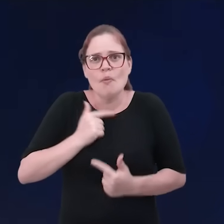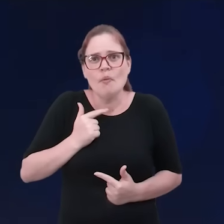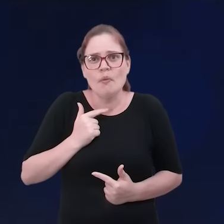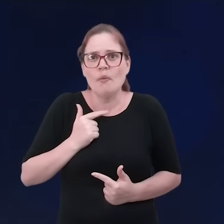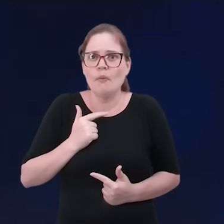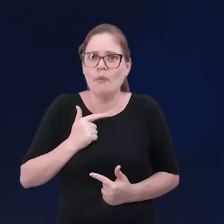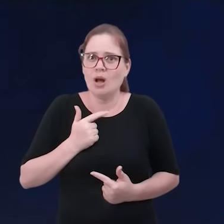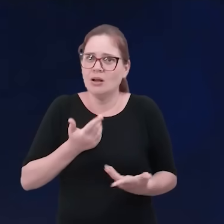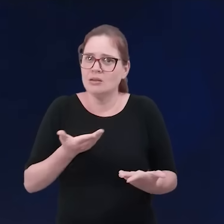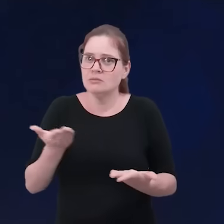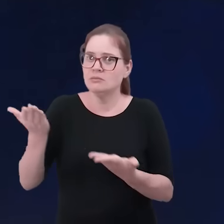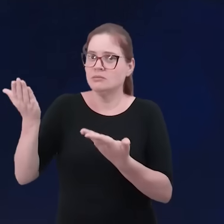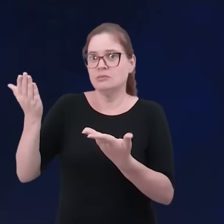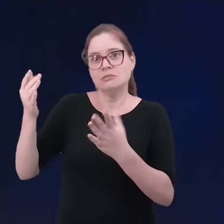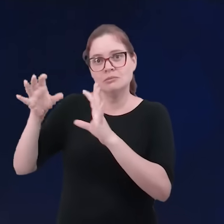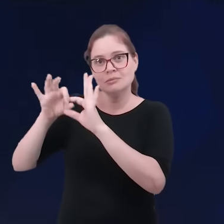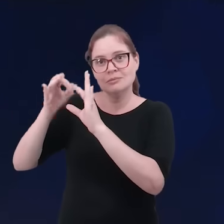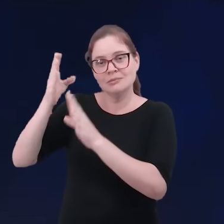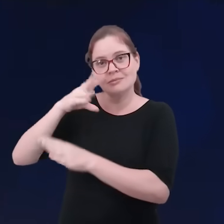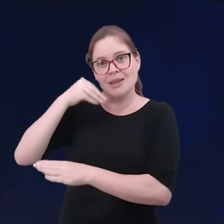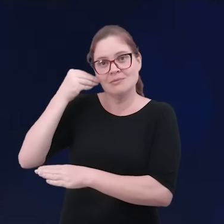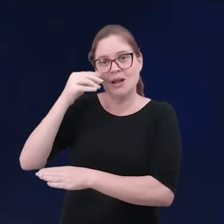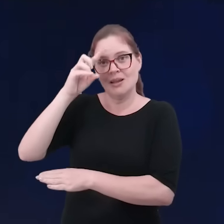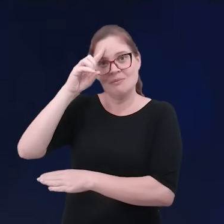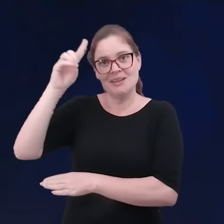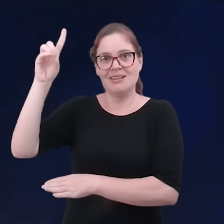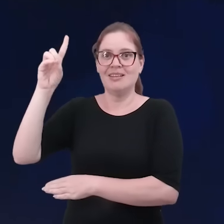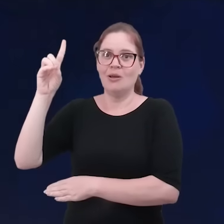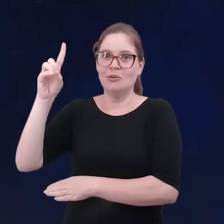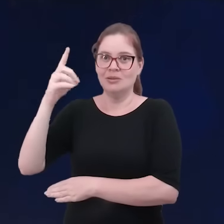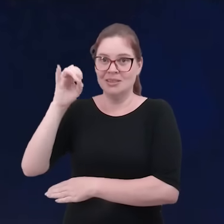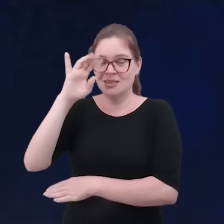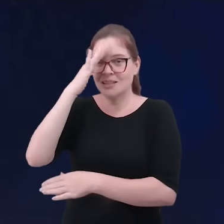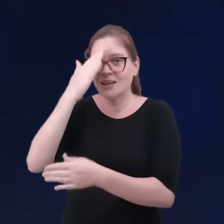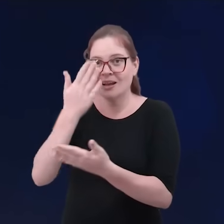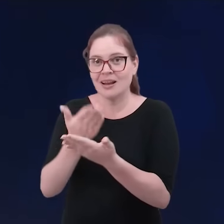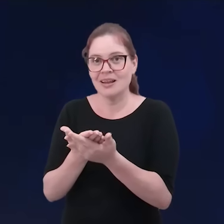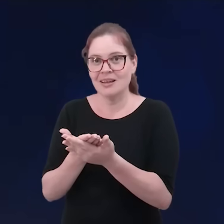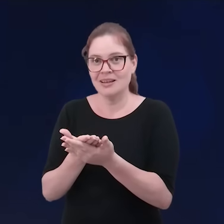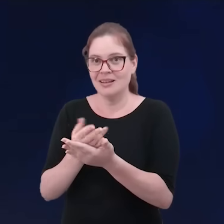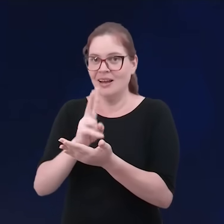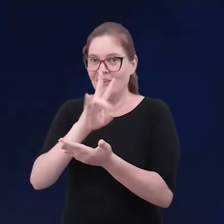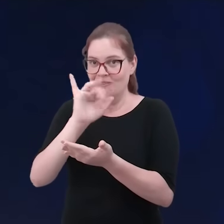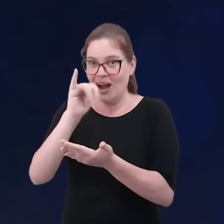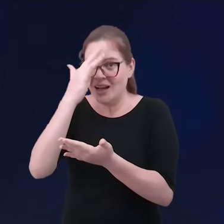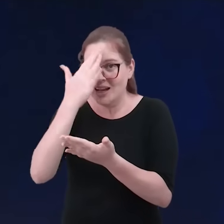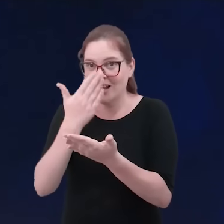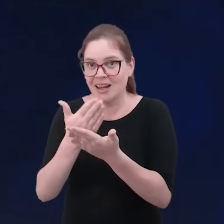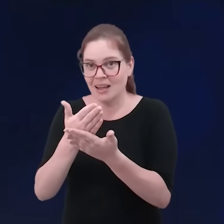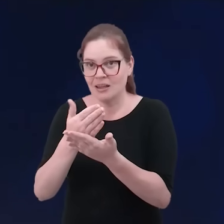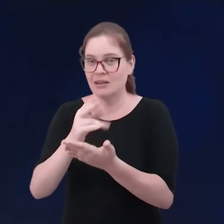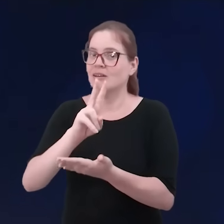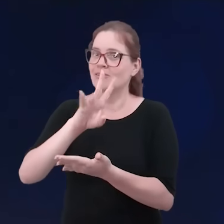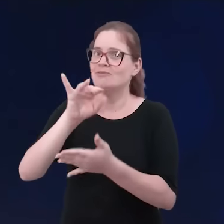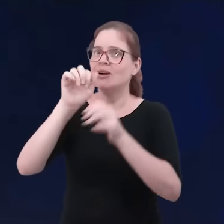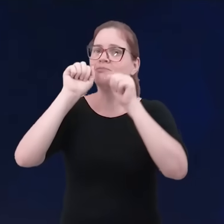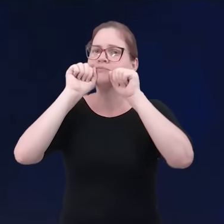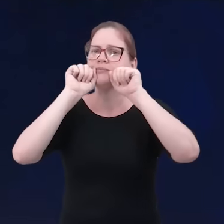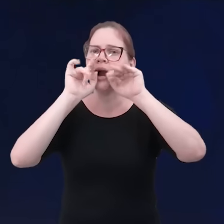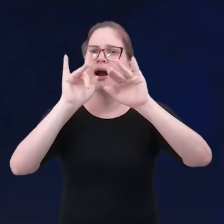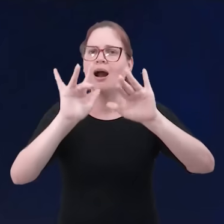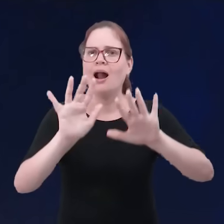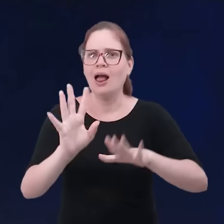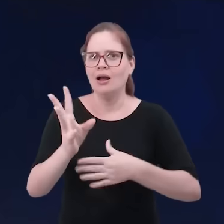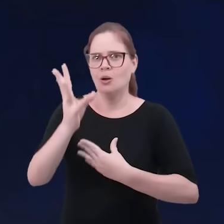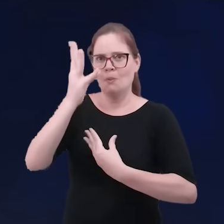sede, venha a mim e beba. E quem crê, uma fonte de águas vai saltar no seu